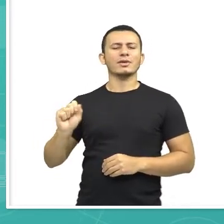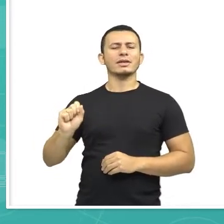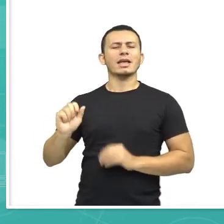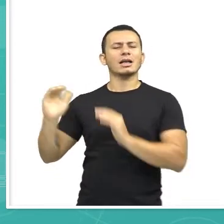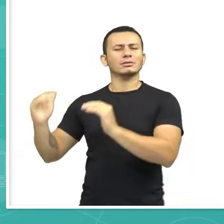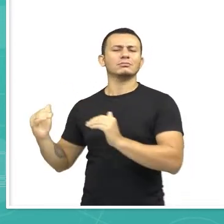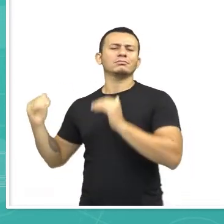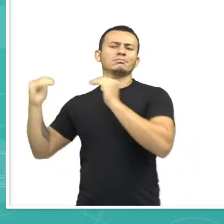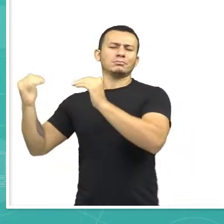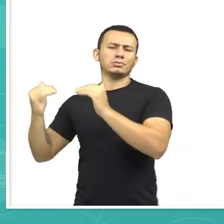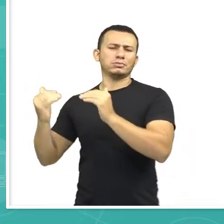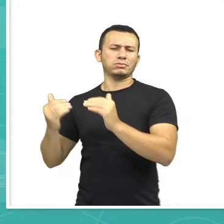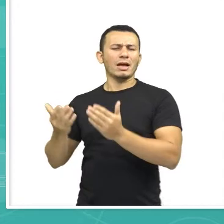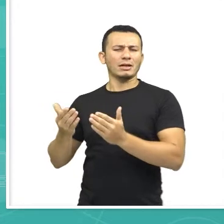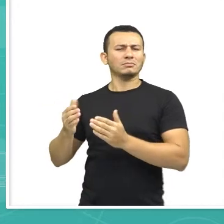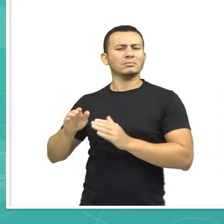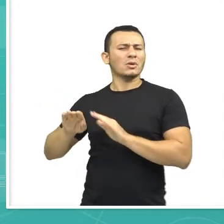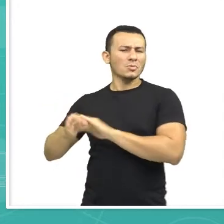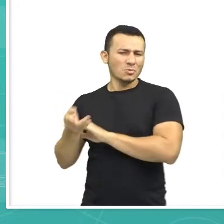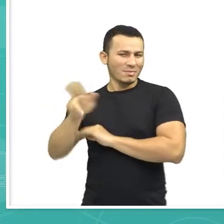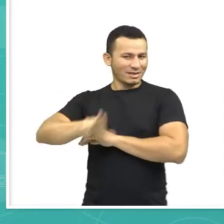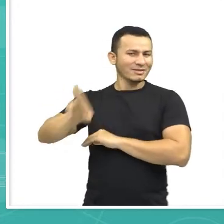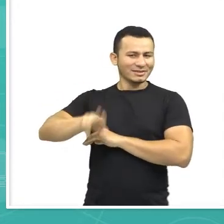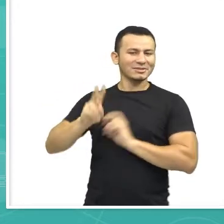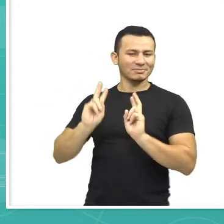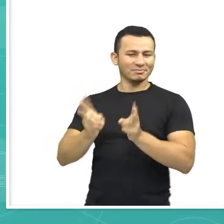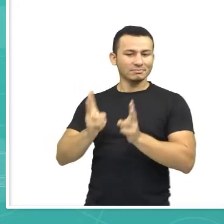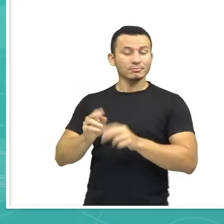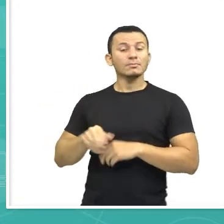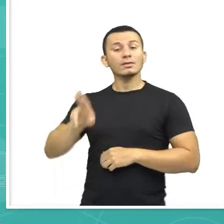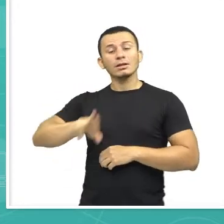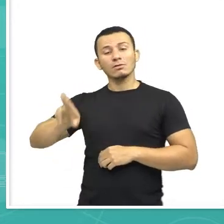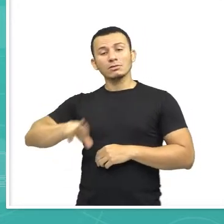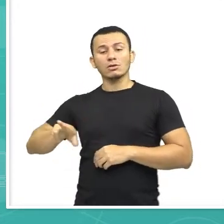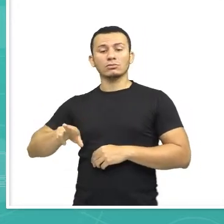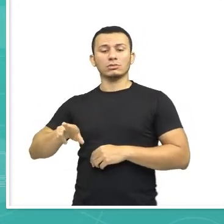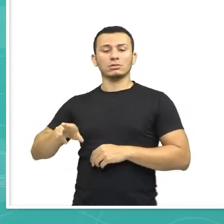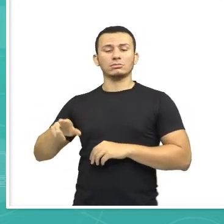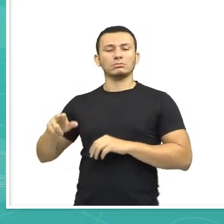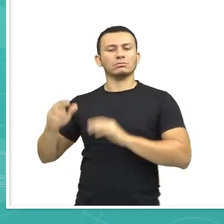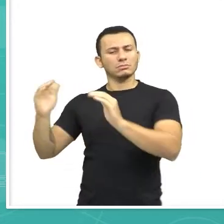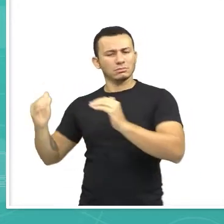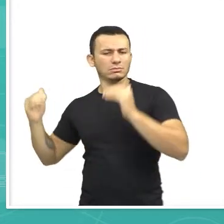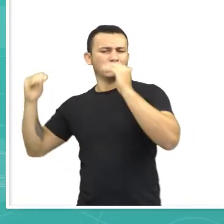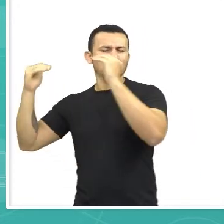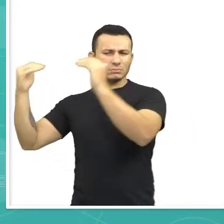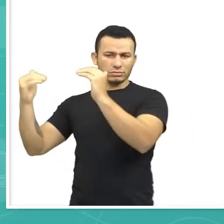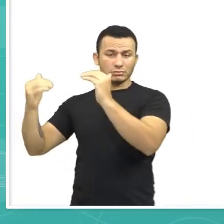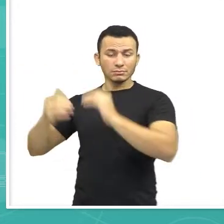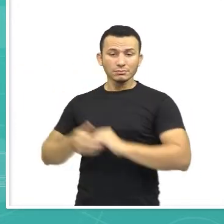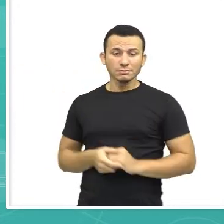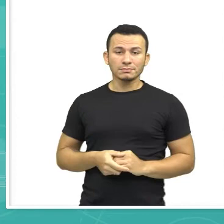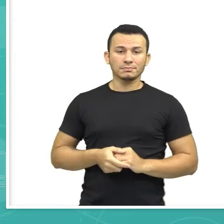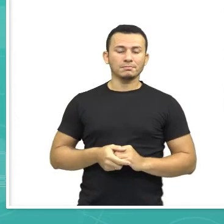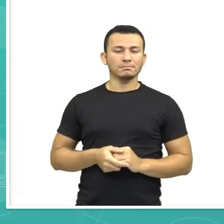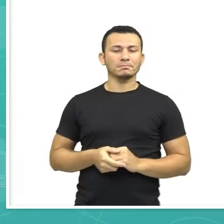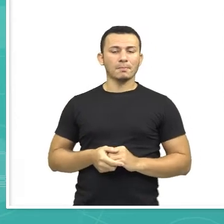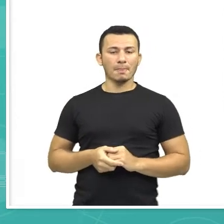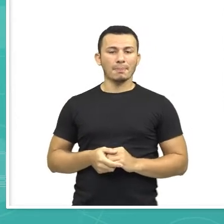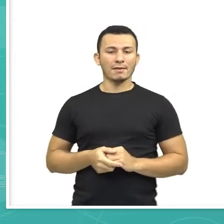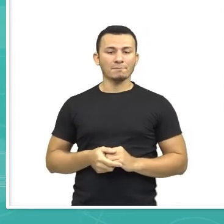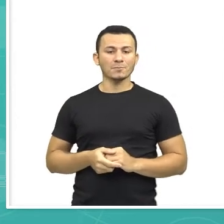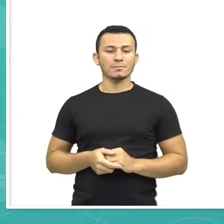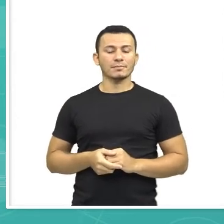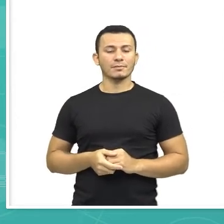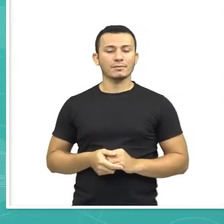muito utilizada, olha só. Vossa Senhoria, né, você vai utilizar ele para altas autoridades. Muito bem. É bastante frequente